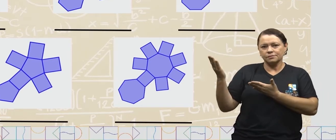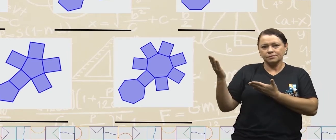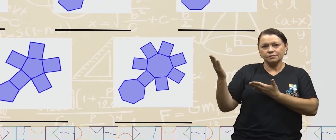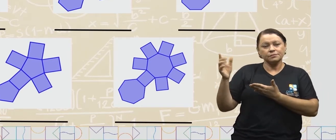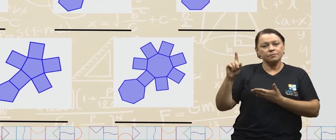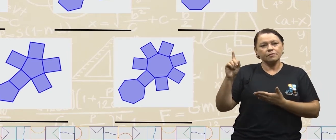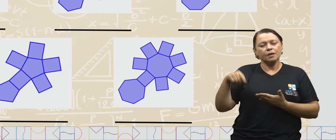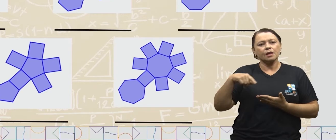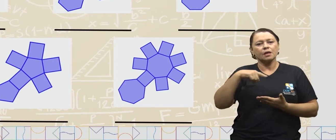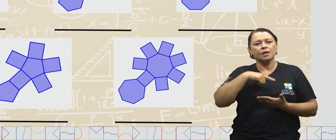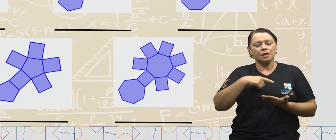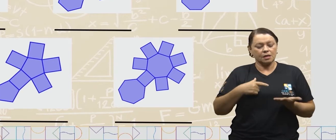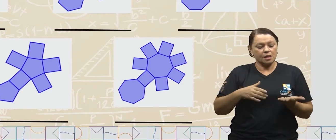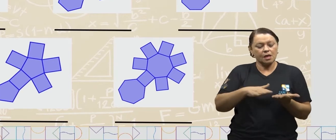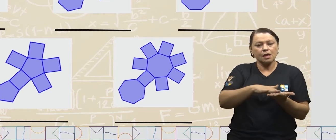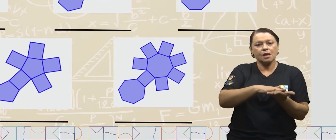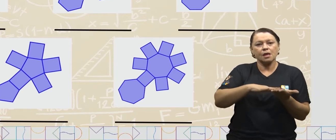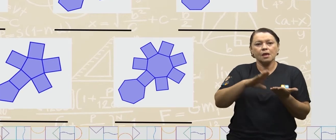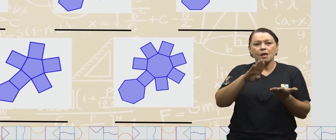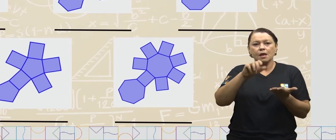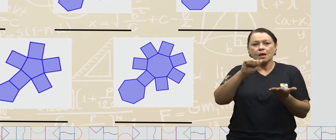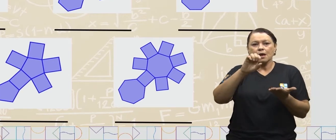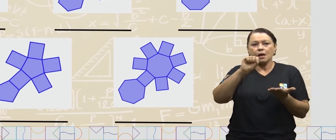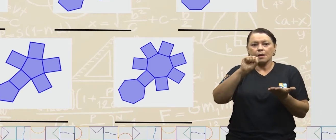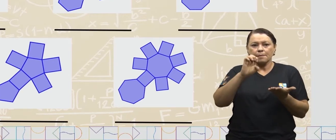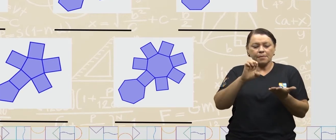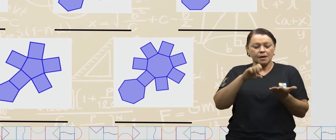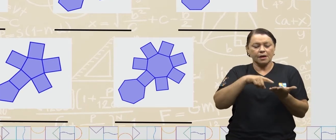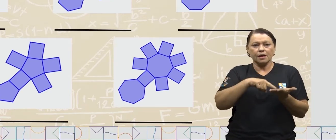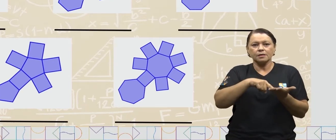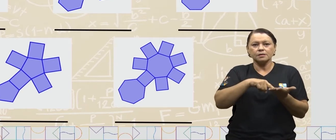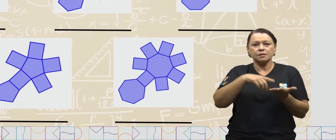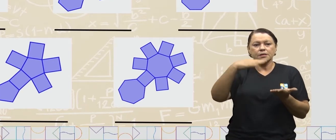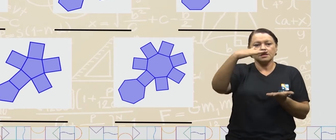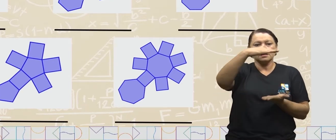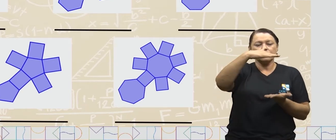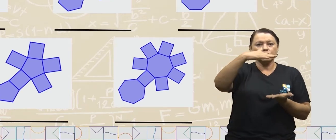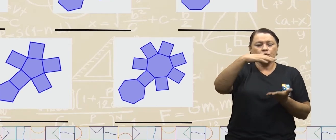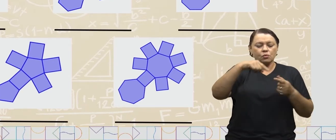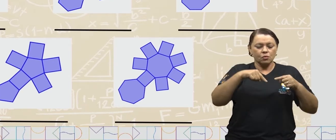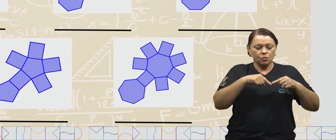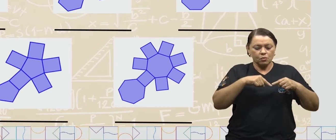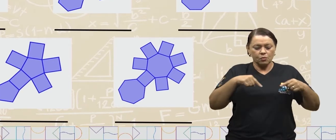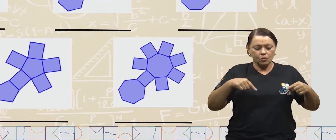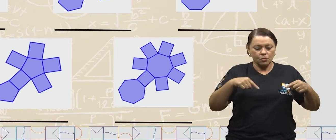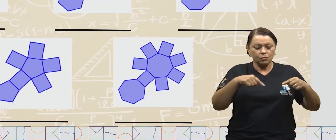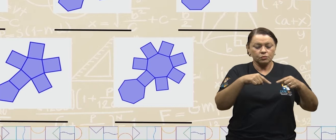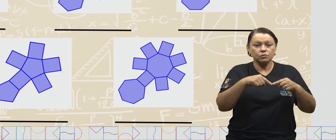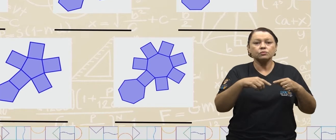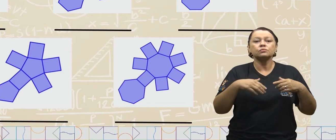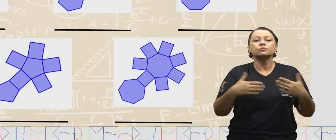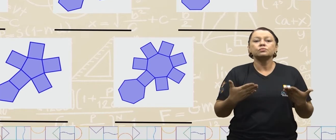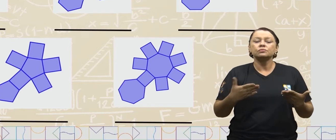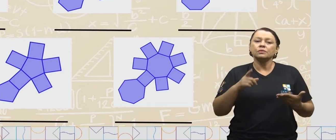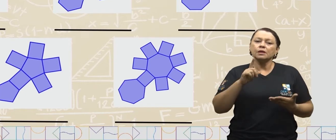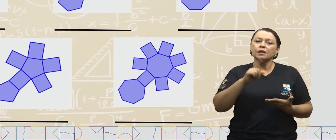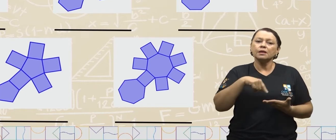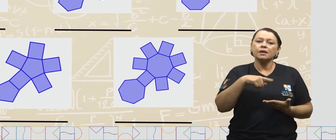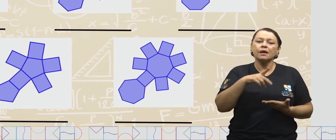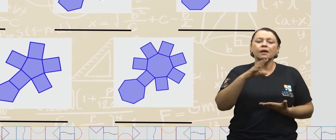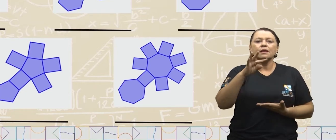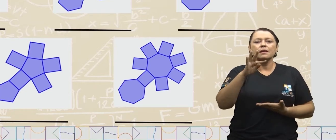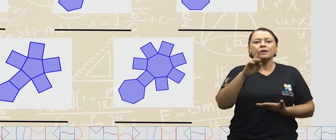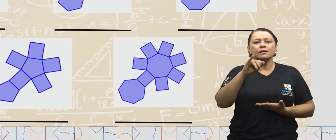Esse prisma aí, ele tem a base e o topo triangular. Logo, ele é chamado de